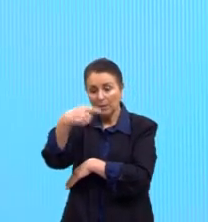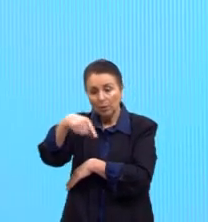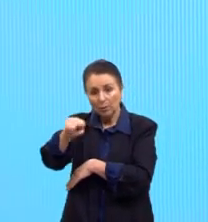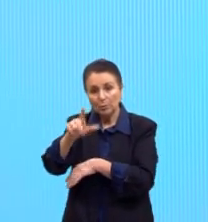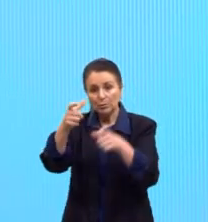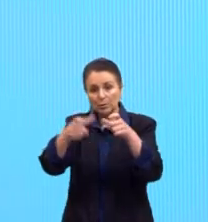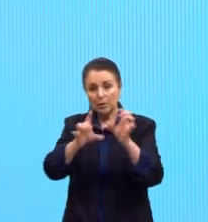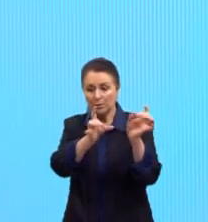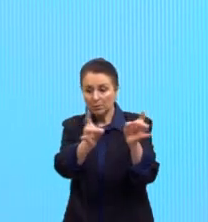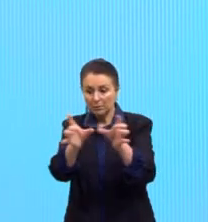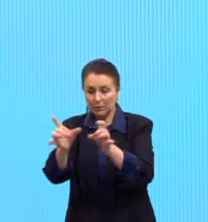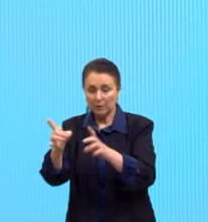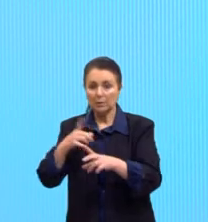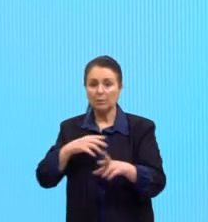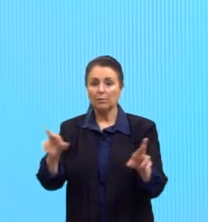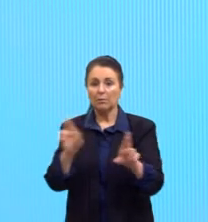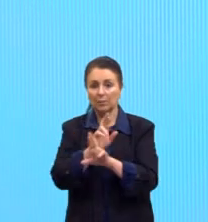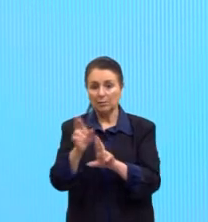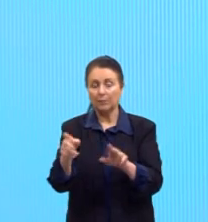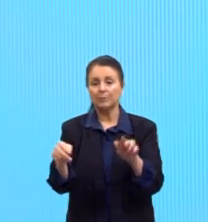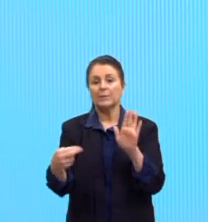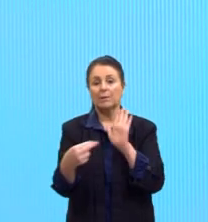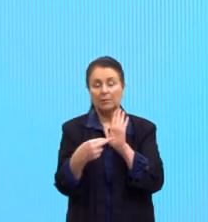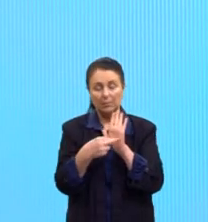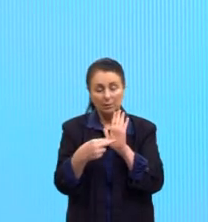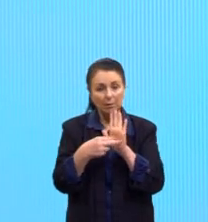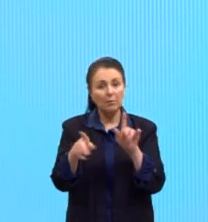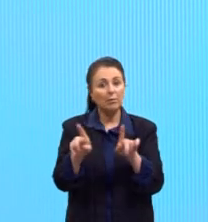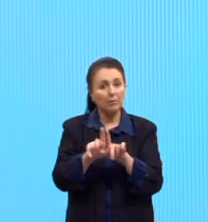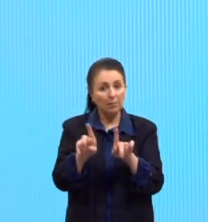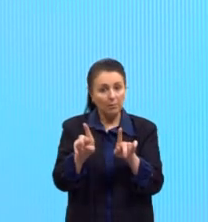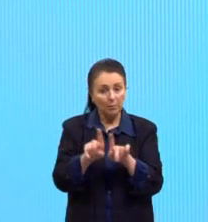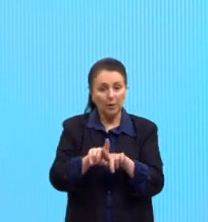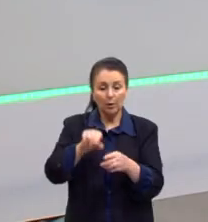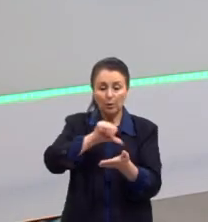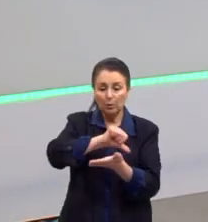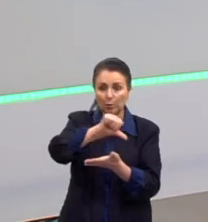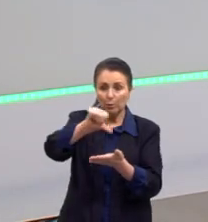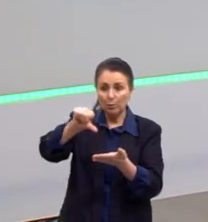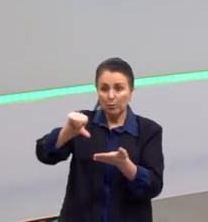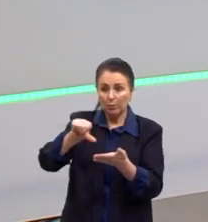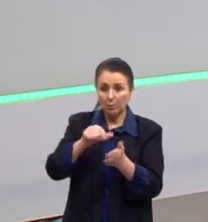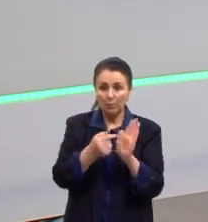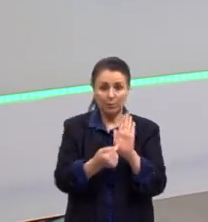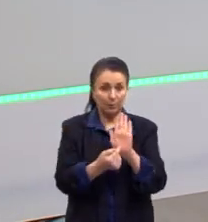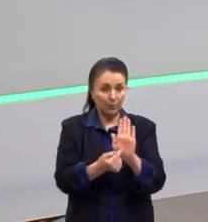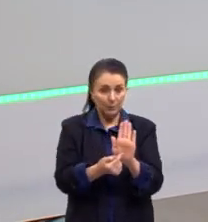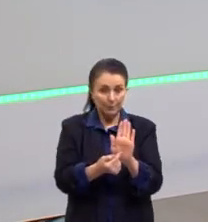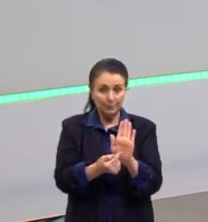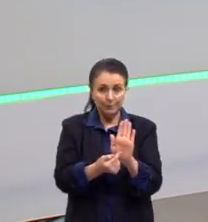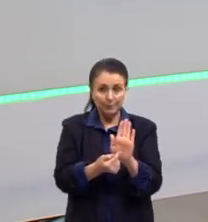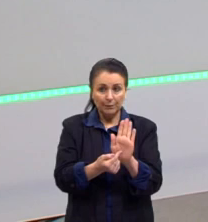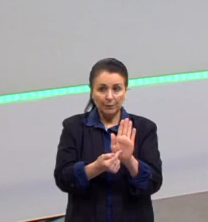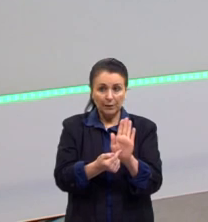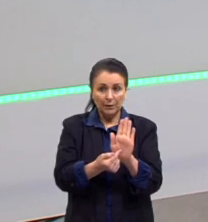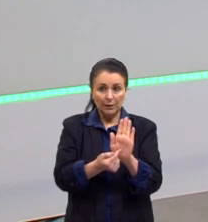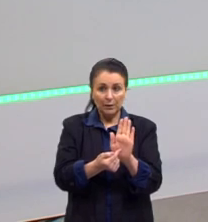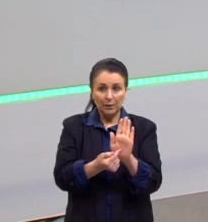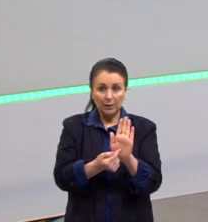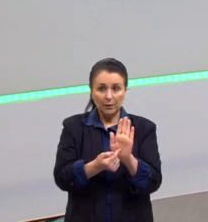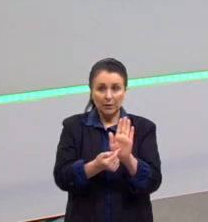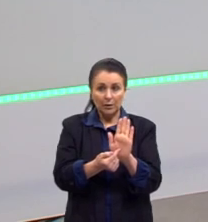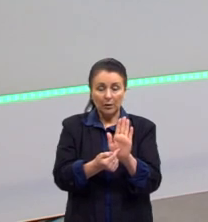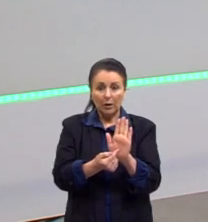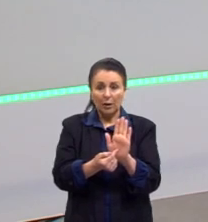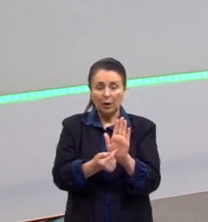essa relação aí uma coisa que chama atenção né nesse no mapa de cima acho que vai mostrar para vocês É justamente